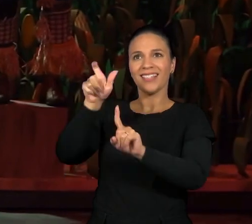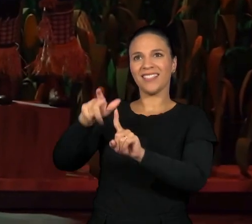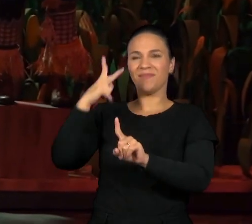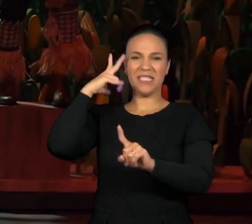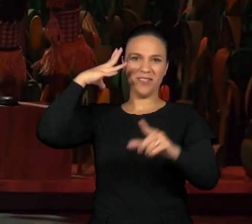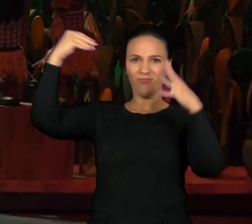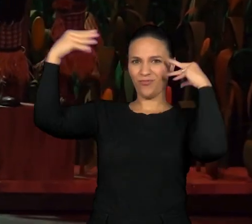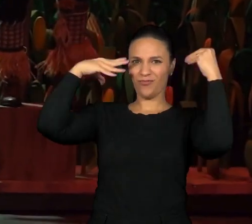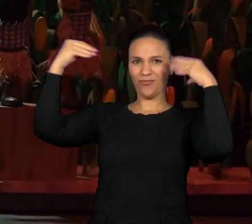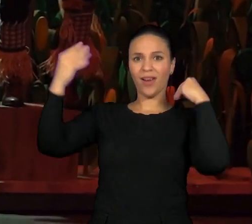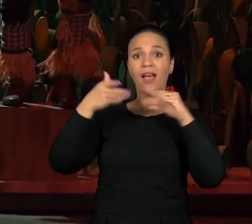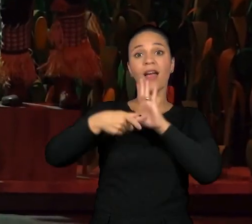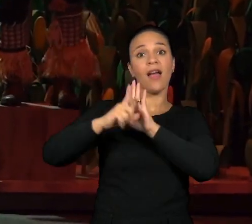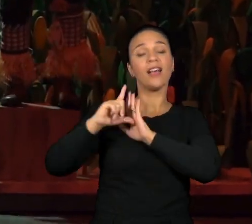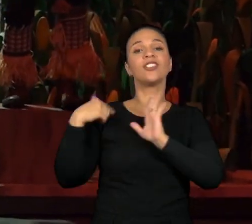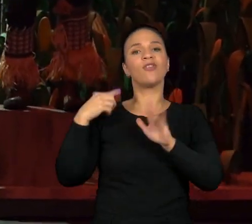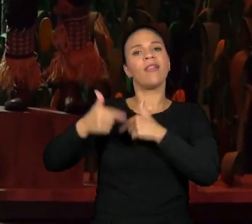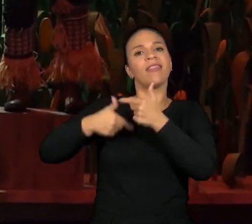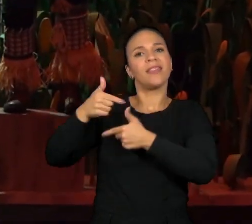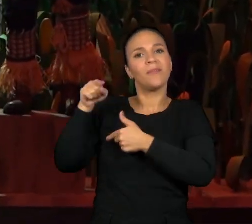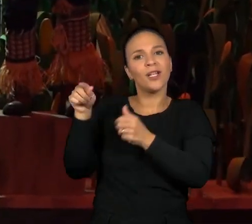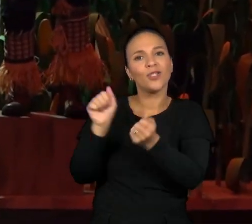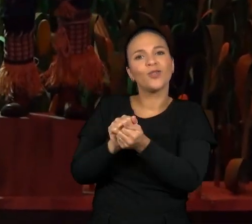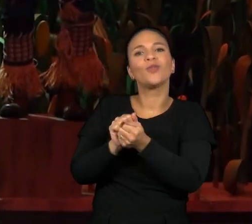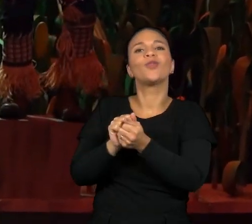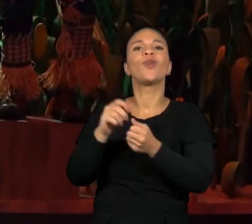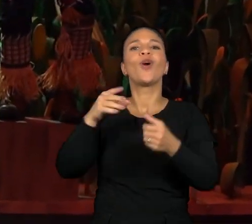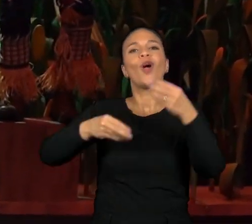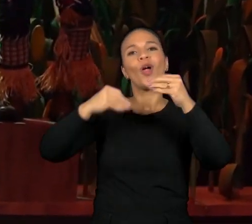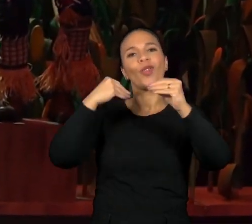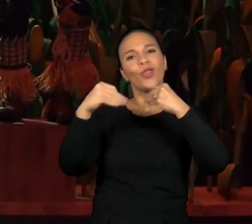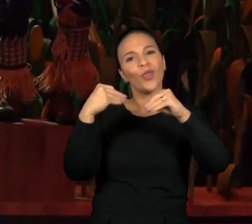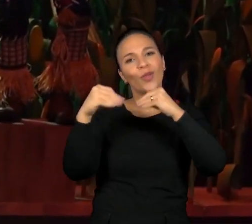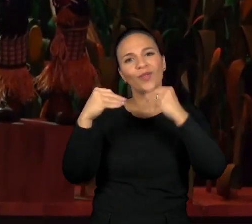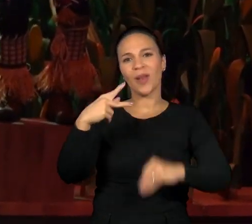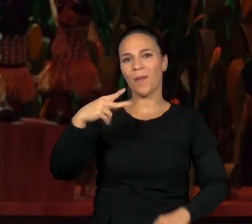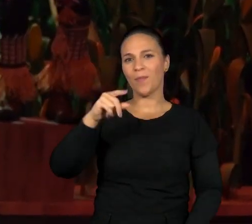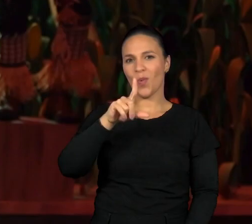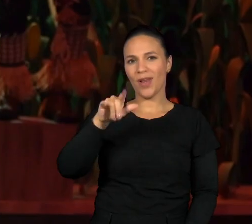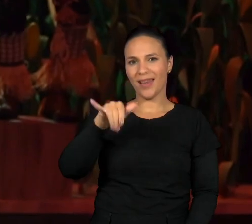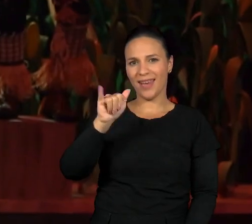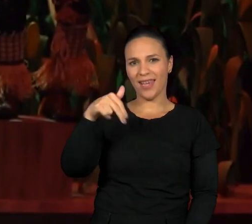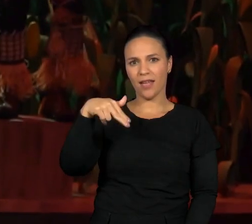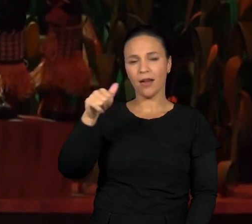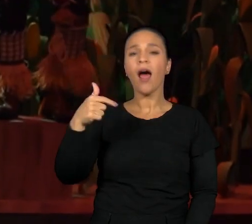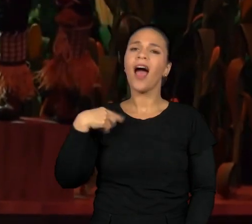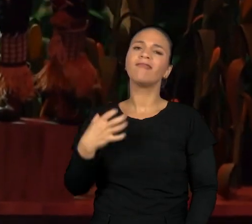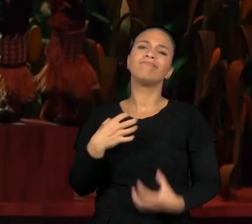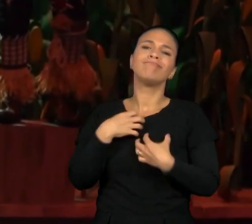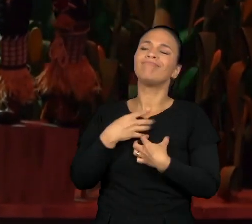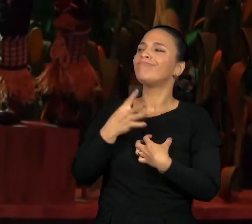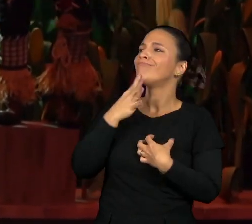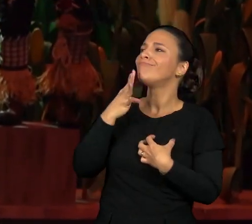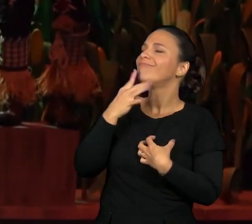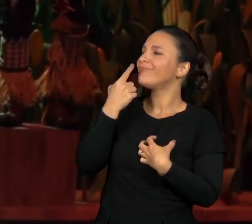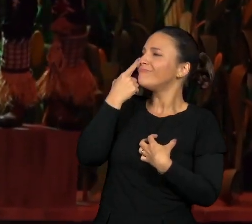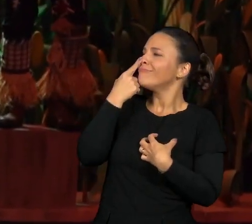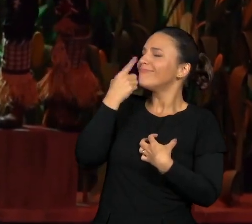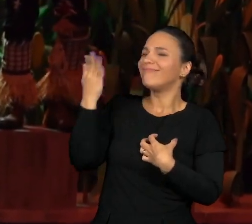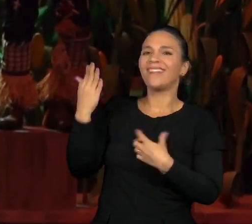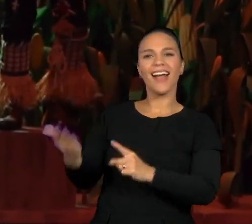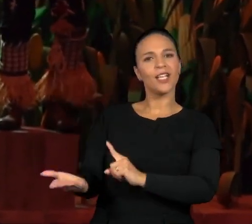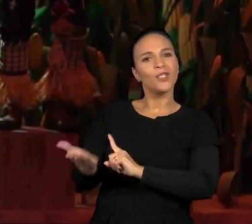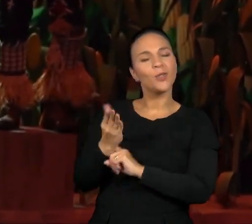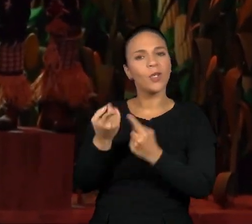trabalhei com ele na novela As Aventuras de Poliana, então foi o lugar que eu fiquei muito mais relaxada, né? Ele me ajudou muito, me ajudou com as